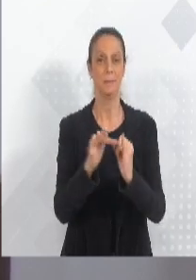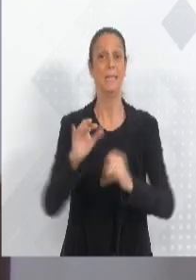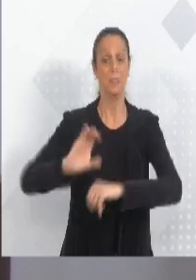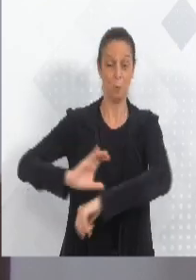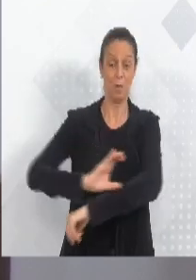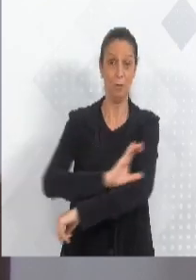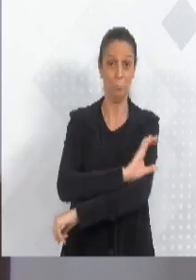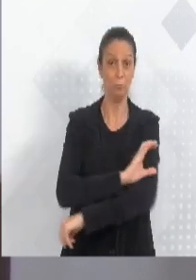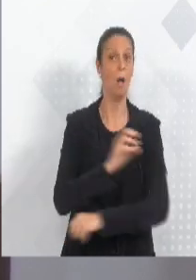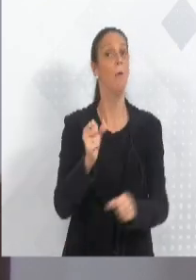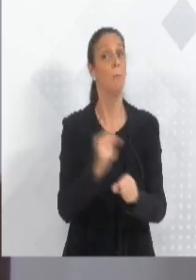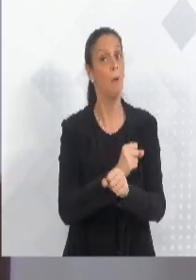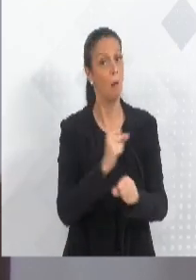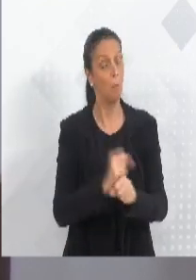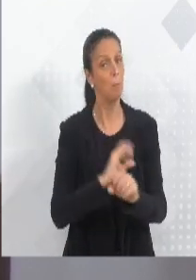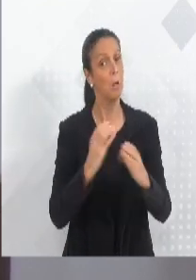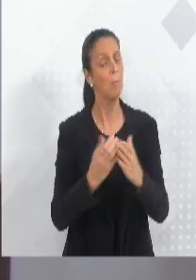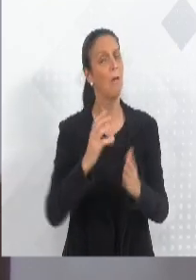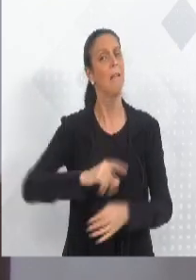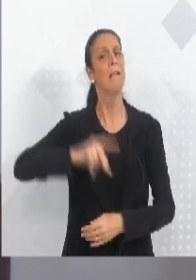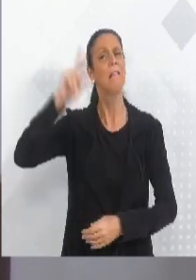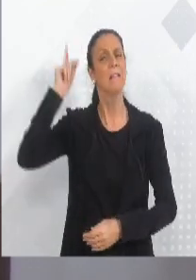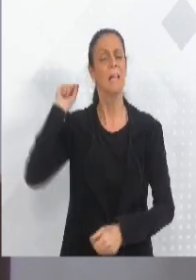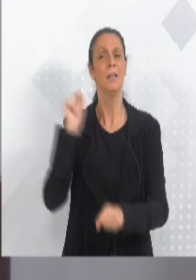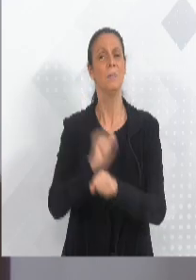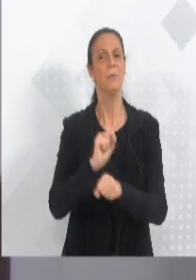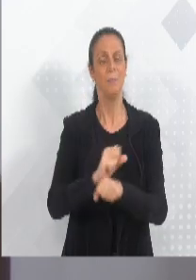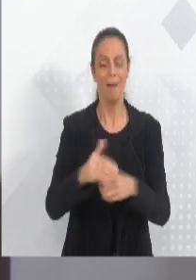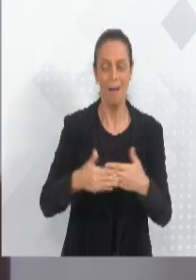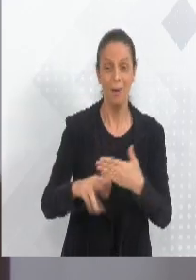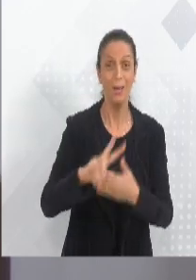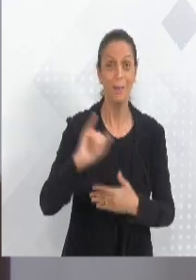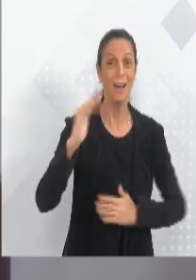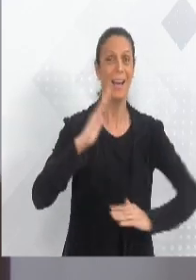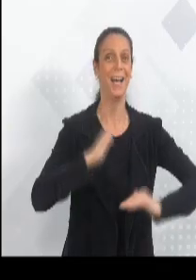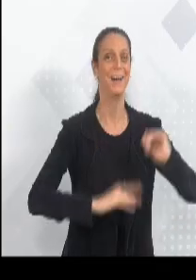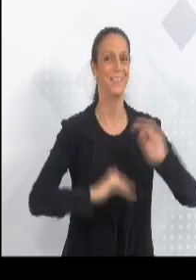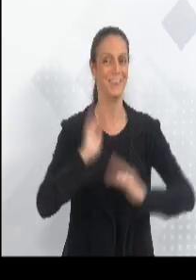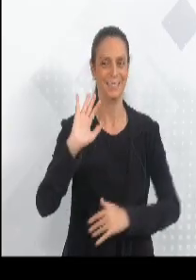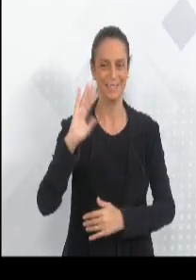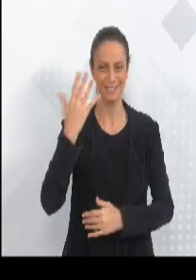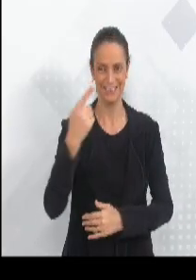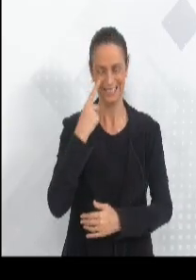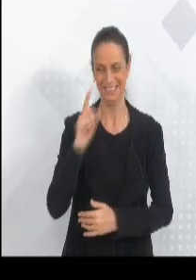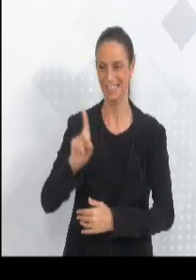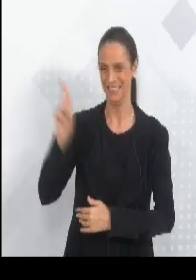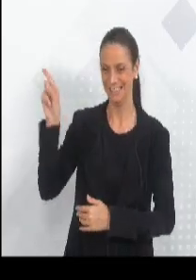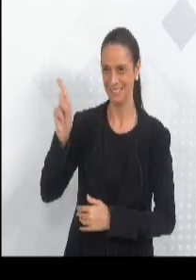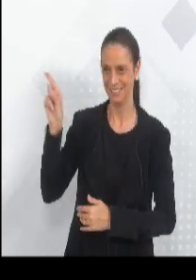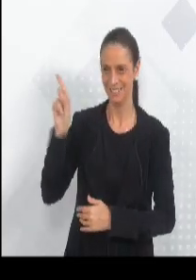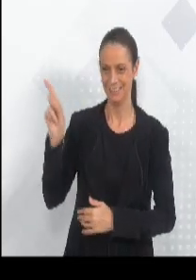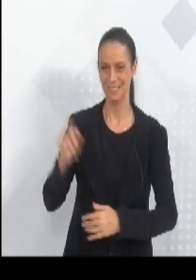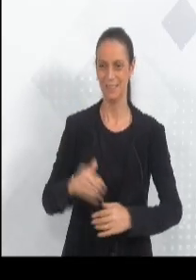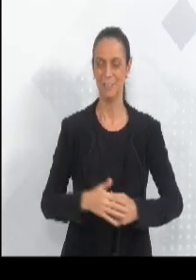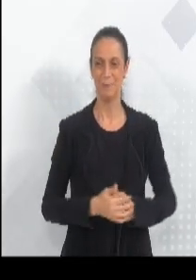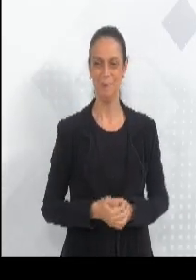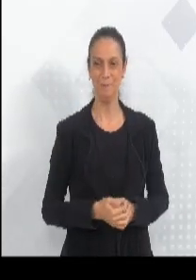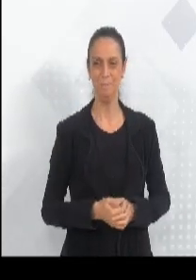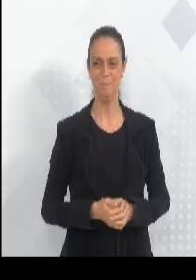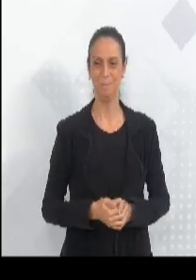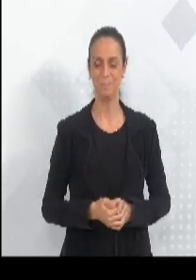estão esperando há muito tempo então agora vai sair do Papel estive também ah aí fotos já tá